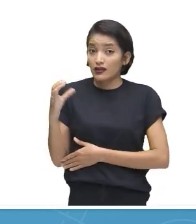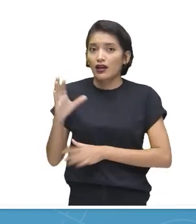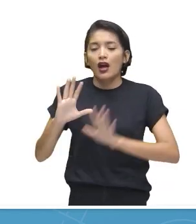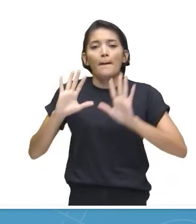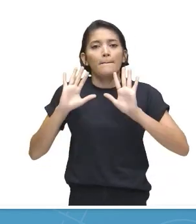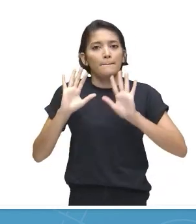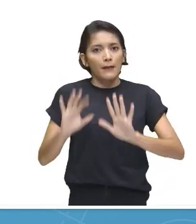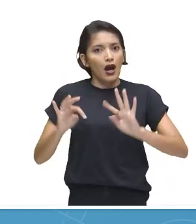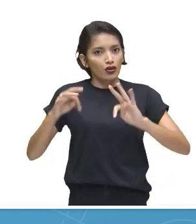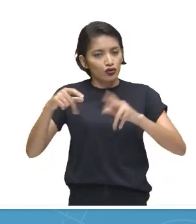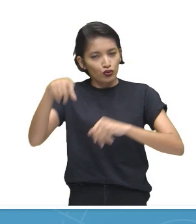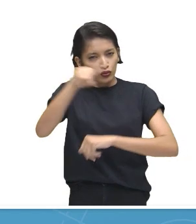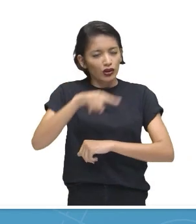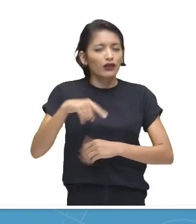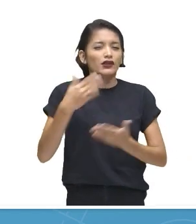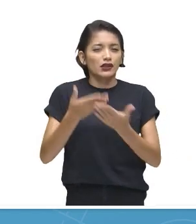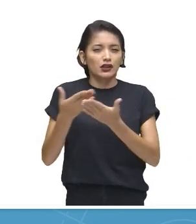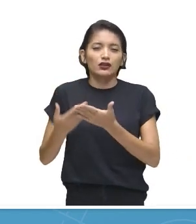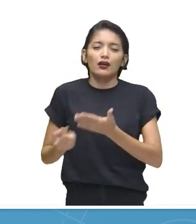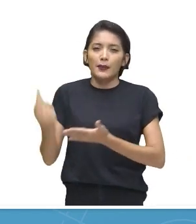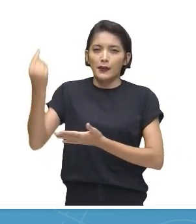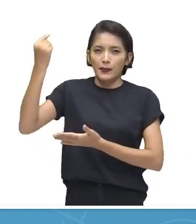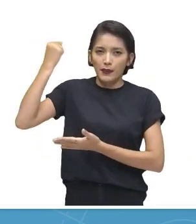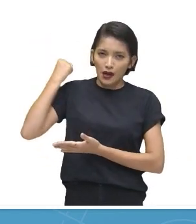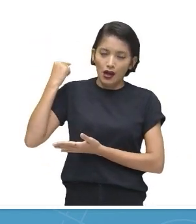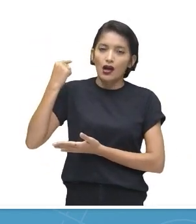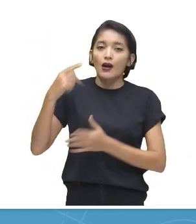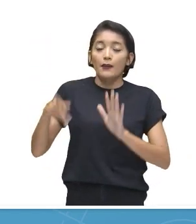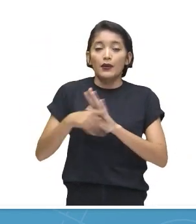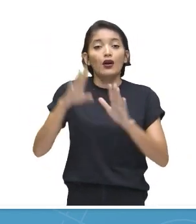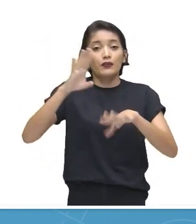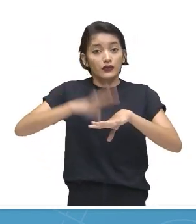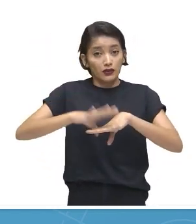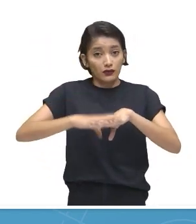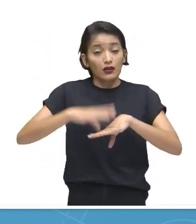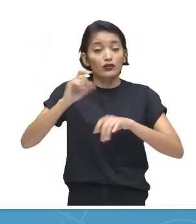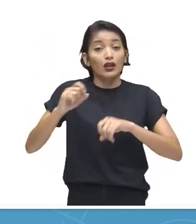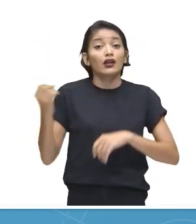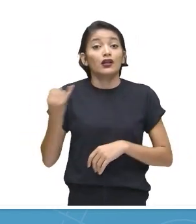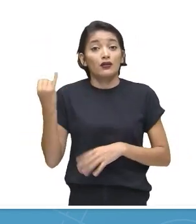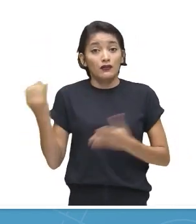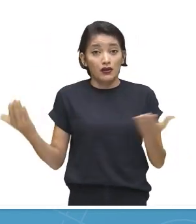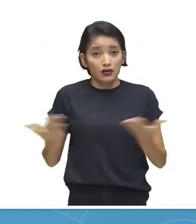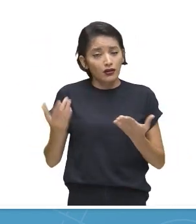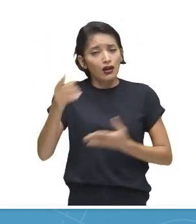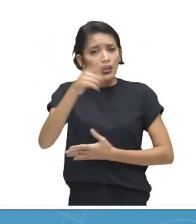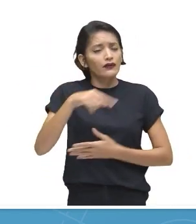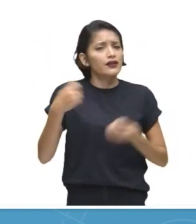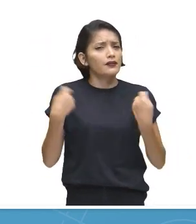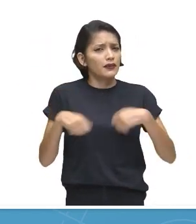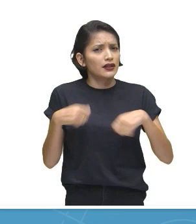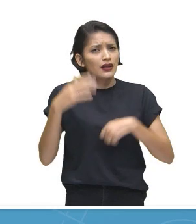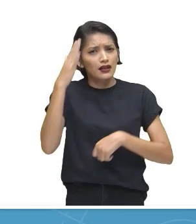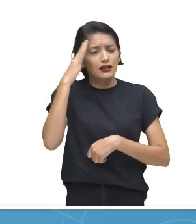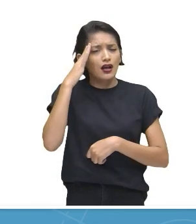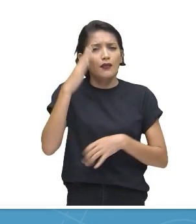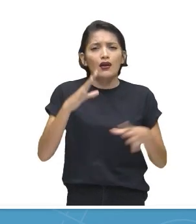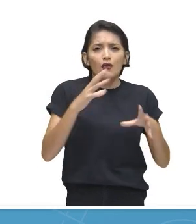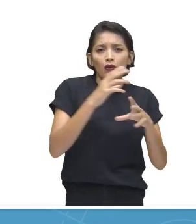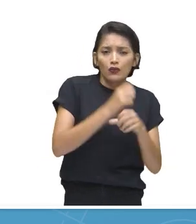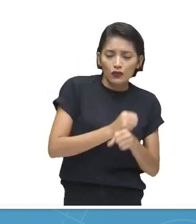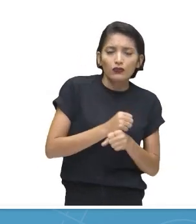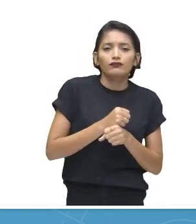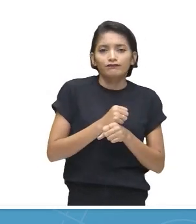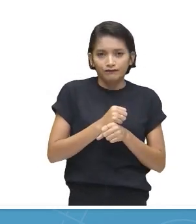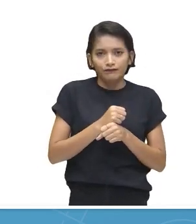tudo que vocês estudaram nas séries anteriores ali de matemática vai ser muito importante agora, porque você vai precisar fazer aí uma continha, né? Um